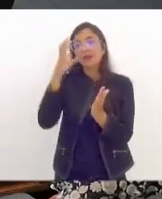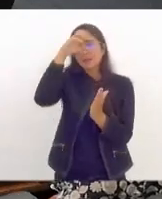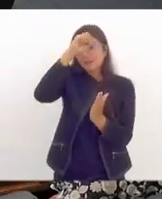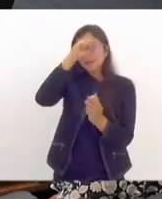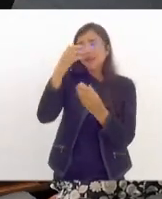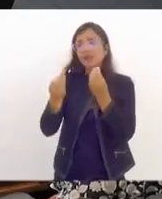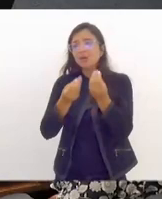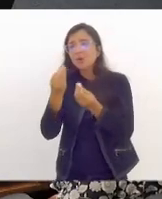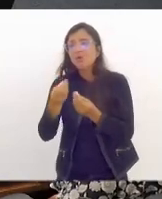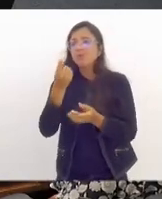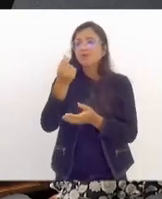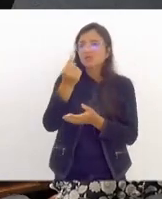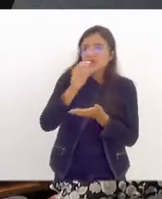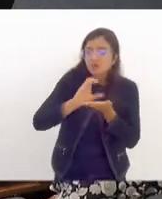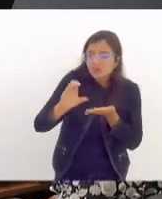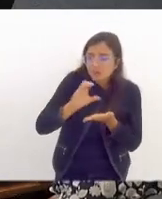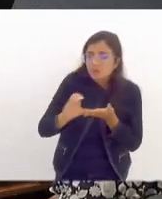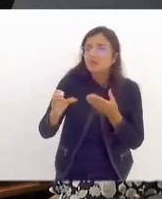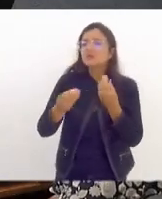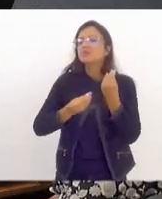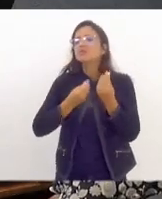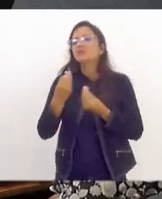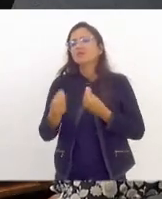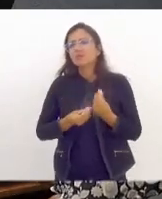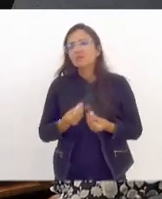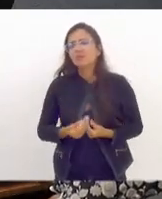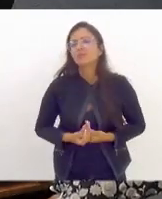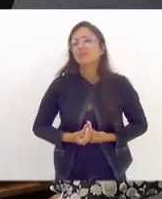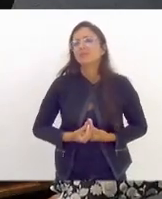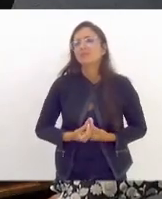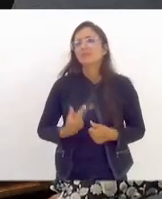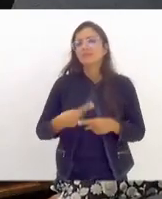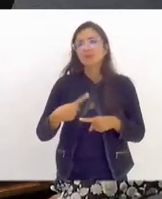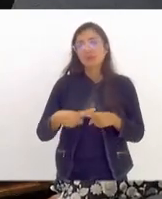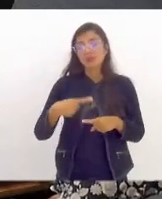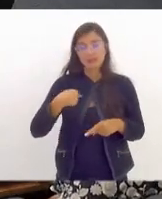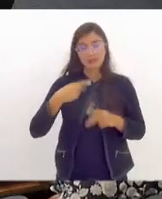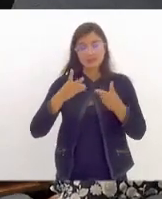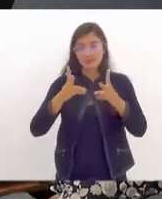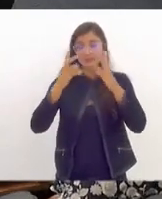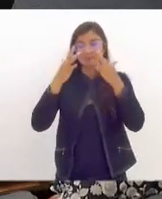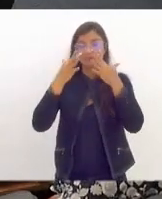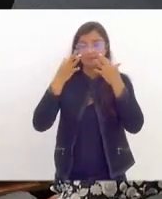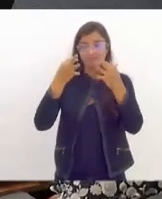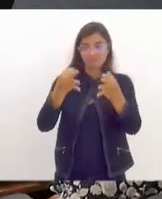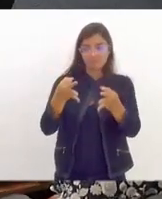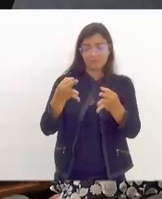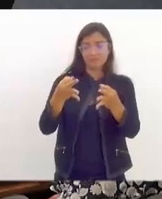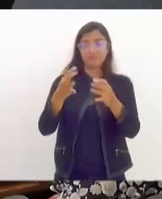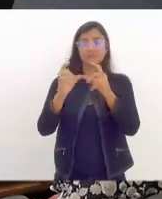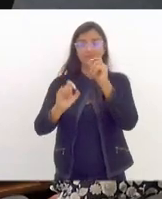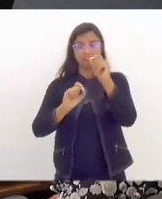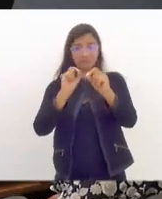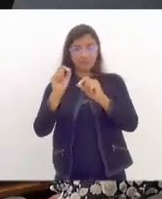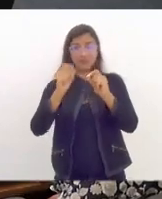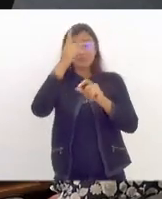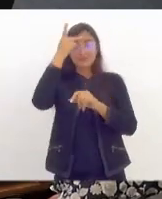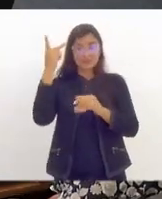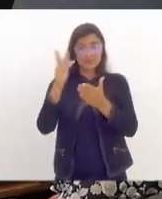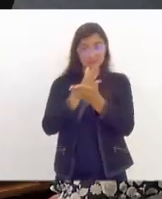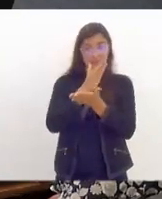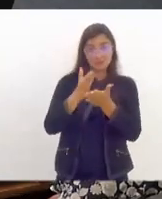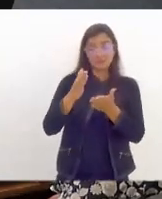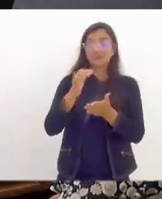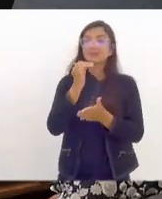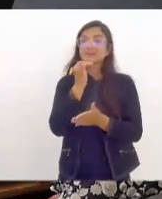esse recurso e eu sempre prestei muita atenção nisso né o quantas pessoas às vezes querem